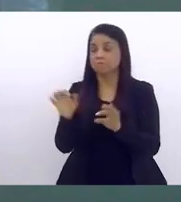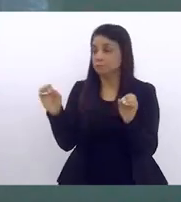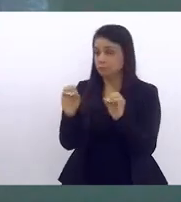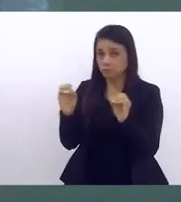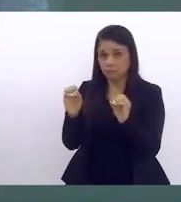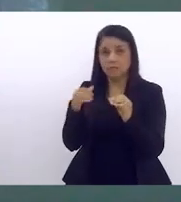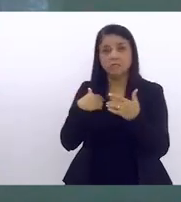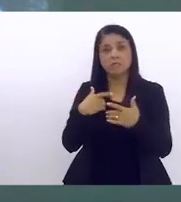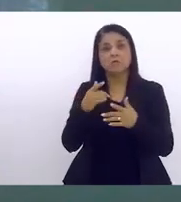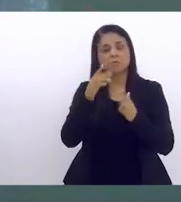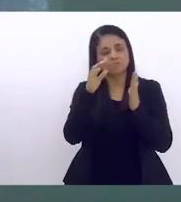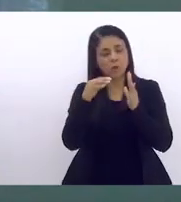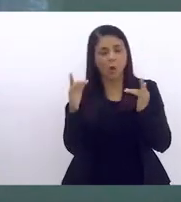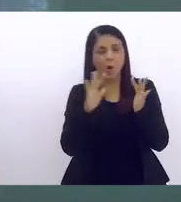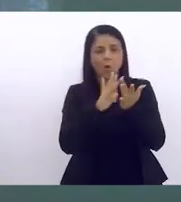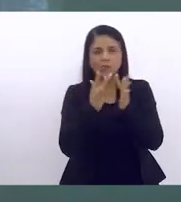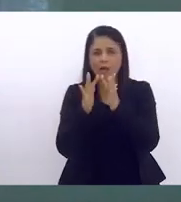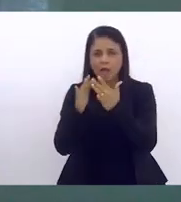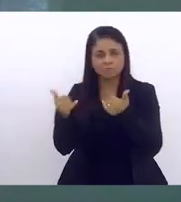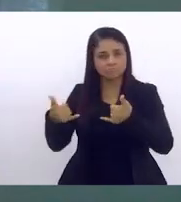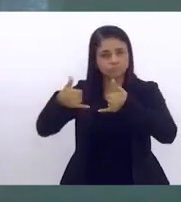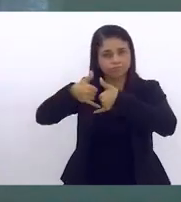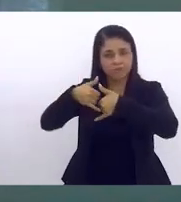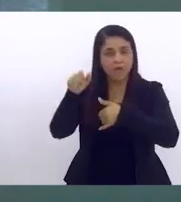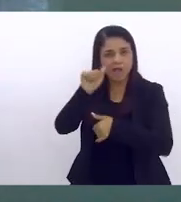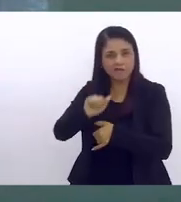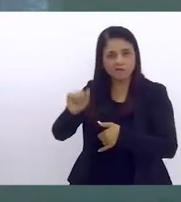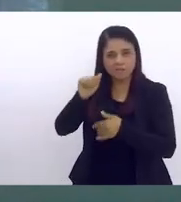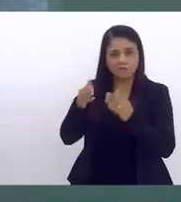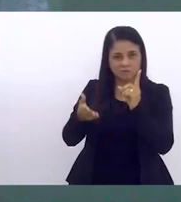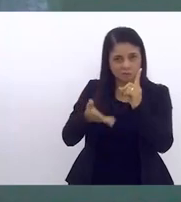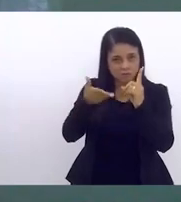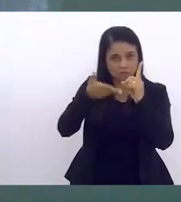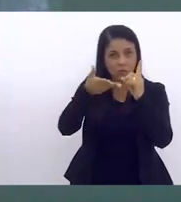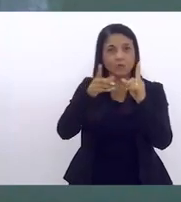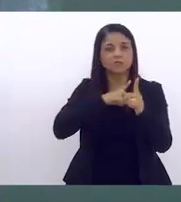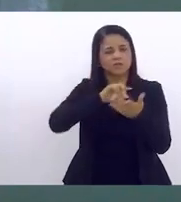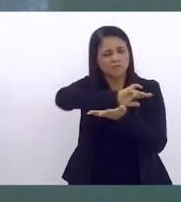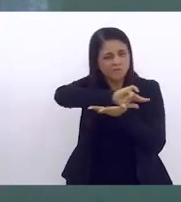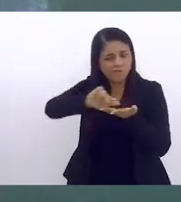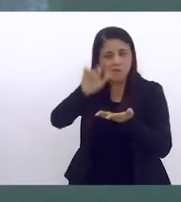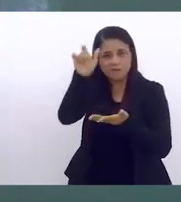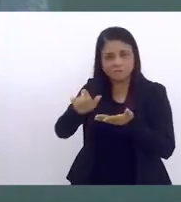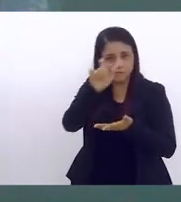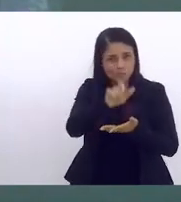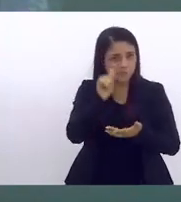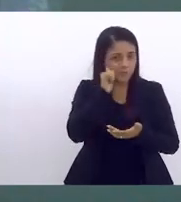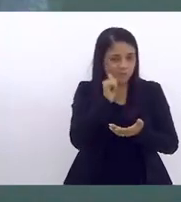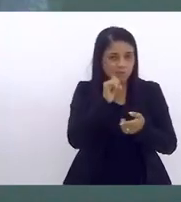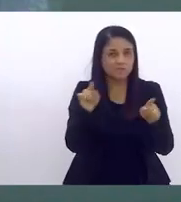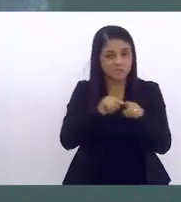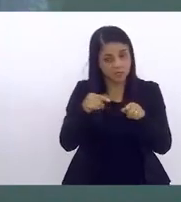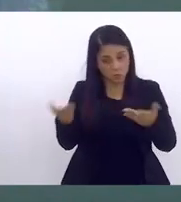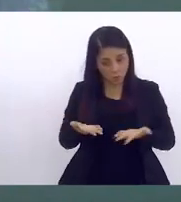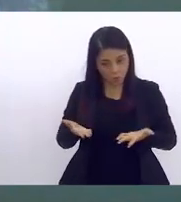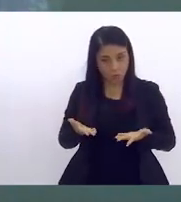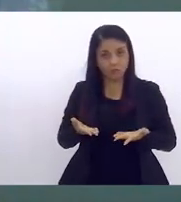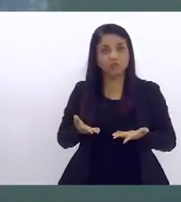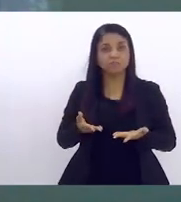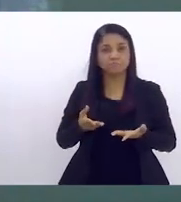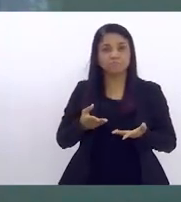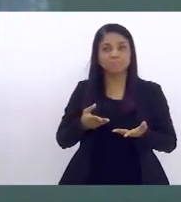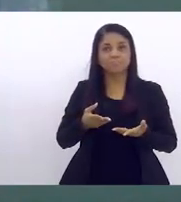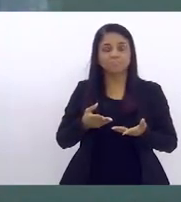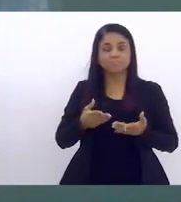uma relação institucional, entre em contato com a Associação de Doulas, porque existem inúmeras mulheres, que inclusive estão aqui hoje, que teriam